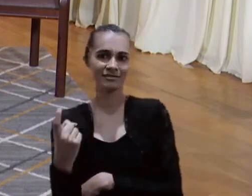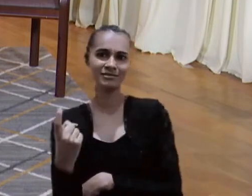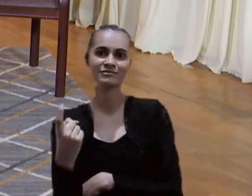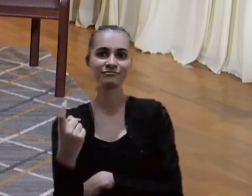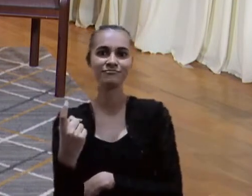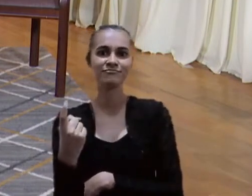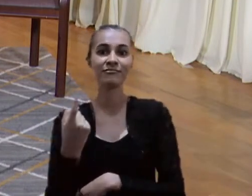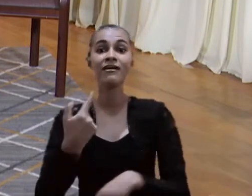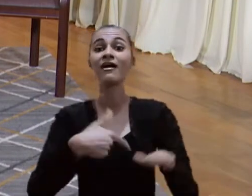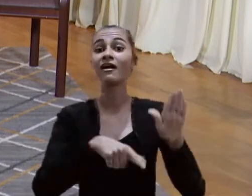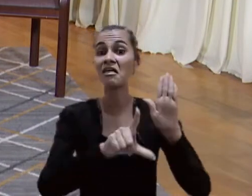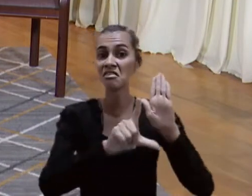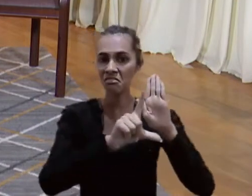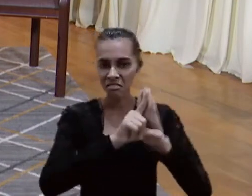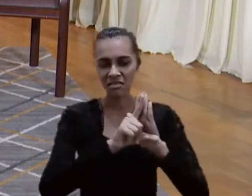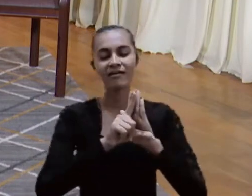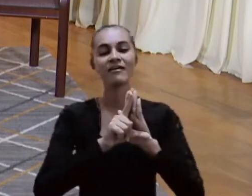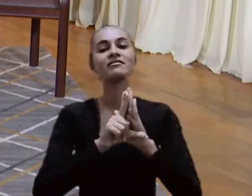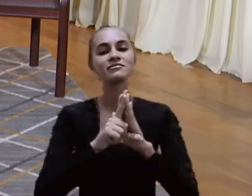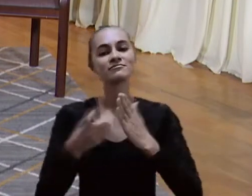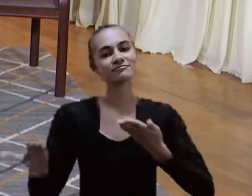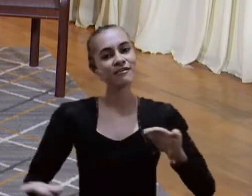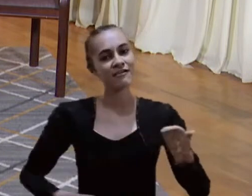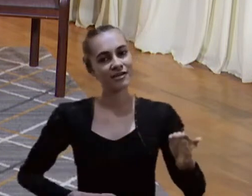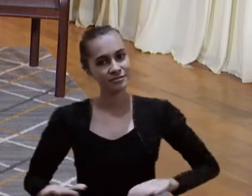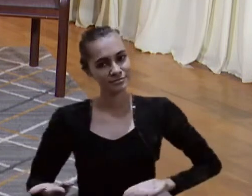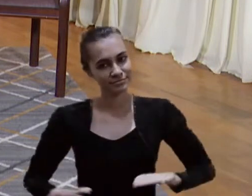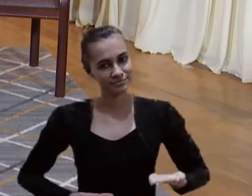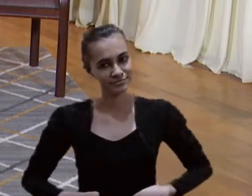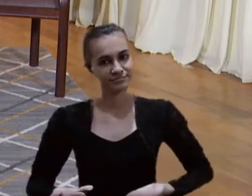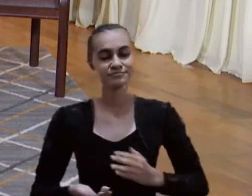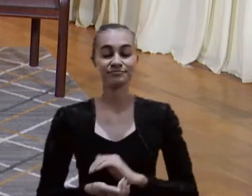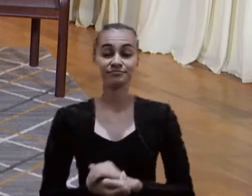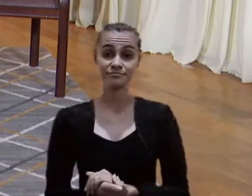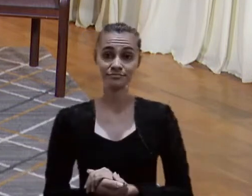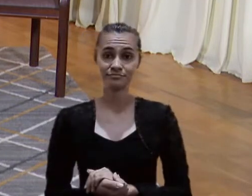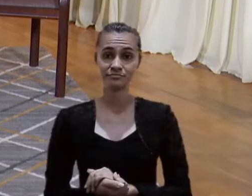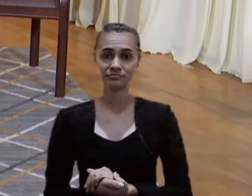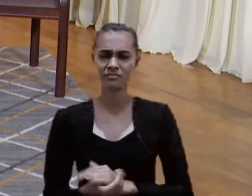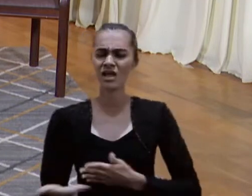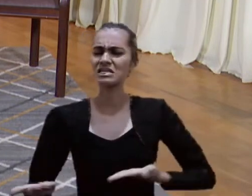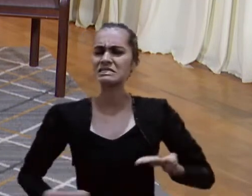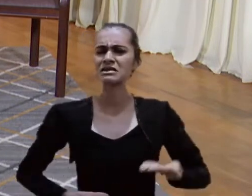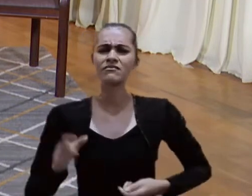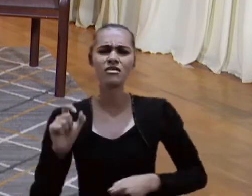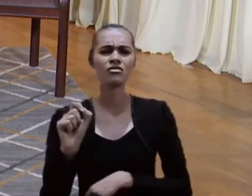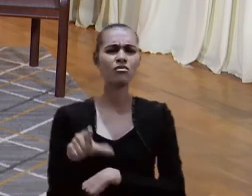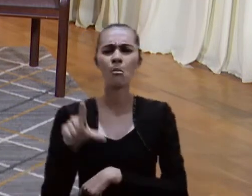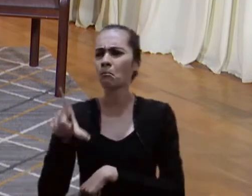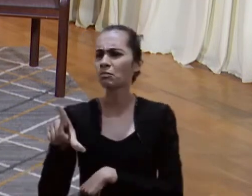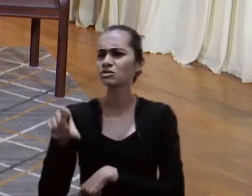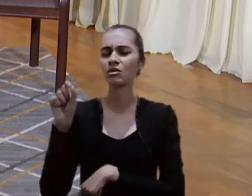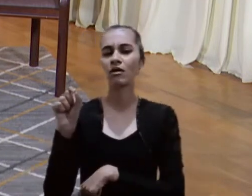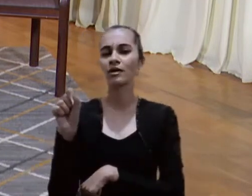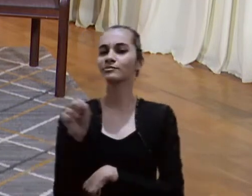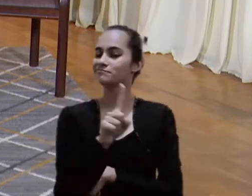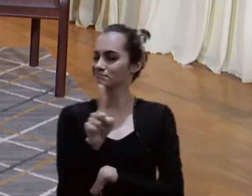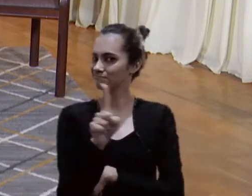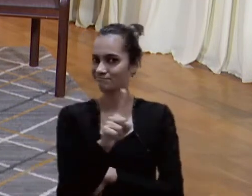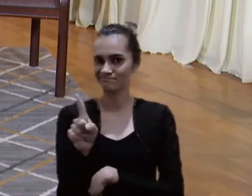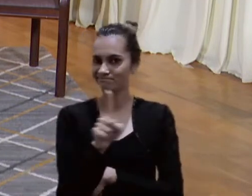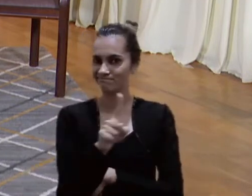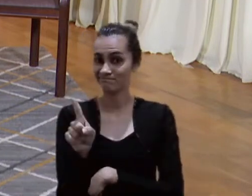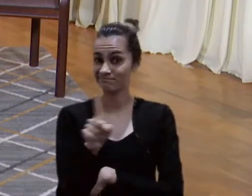do serviço. Veja que o servir não é apenas uma opção, mas é uma